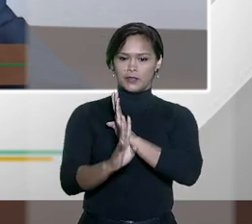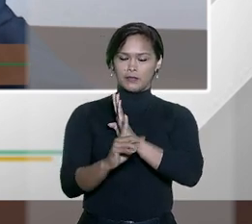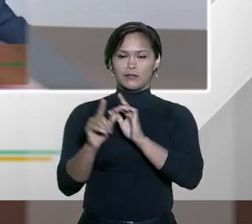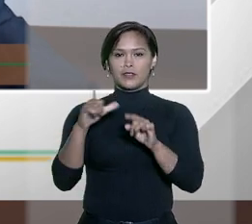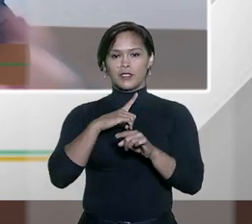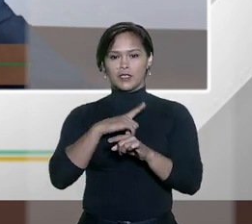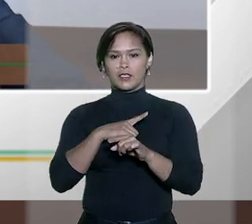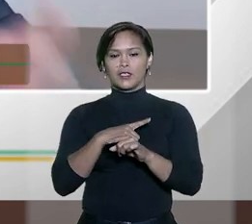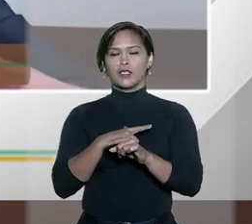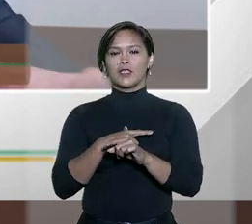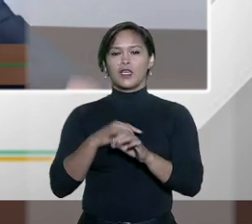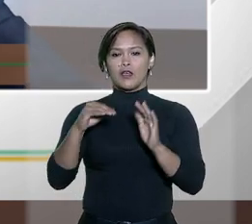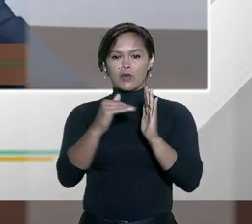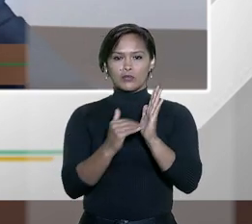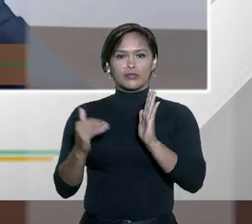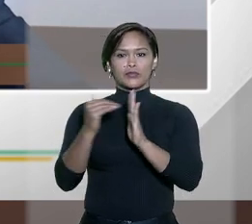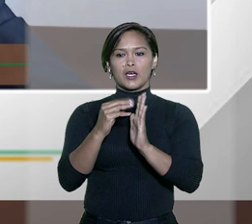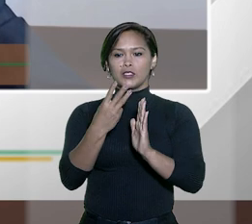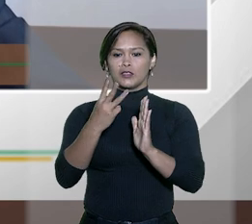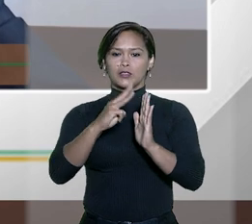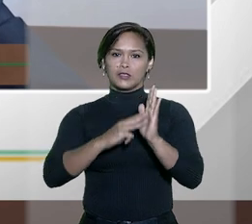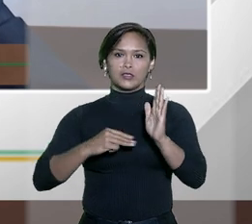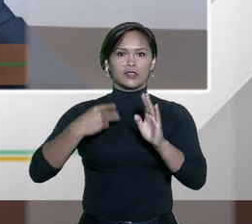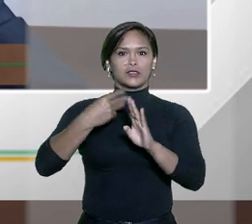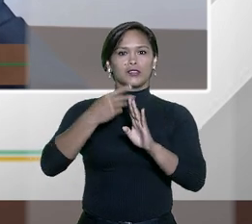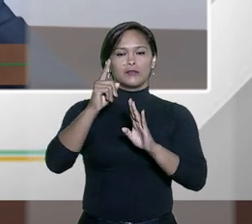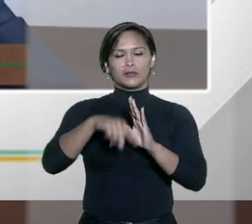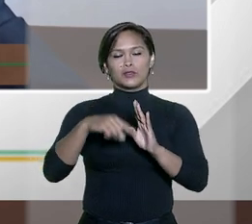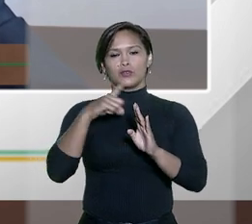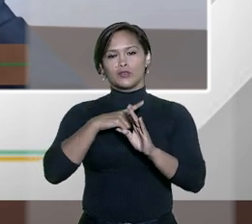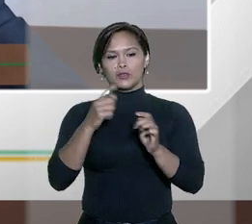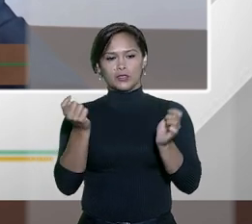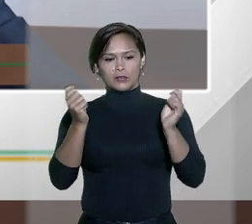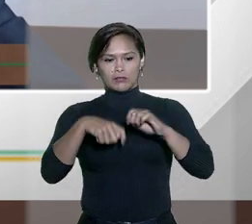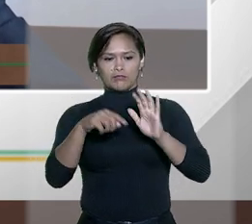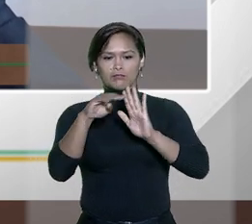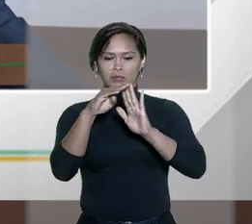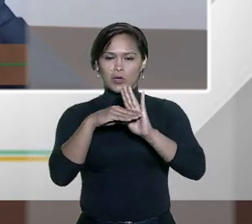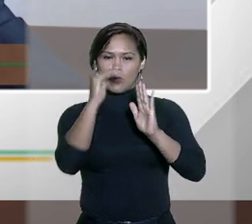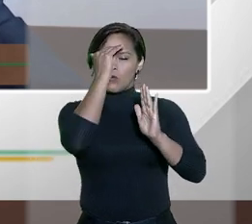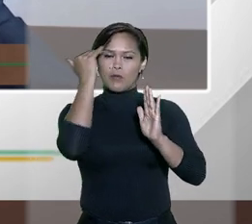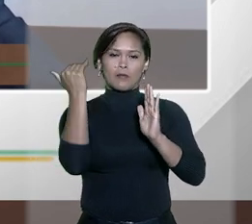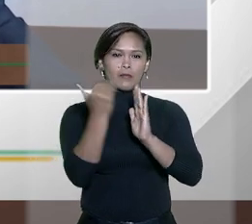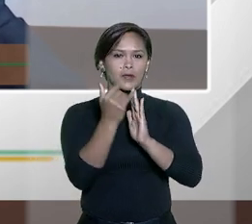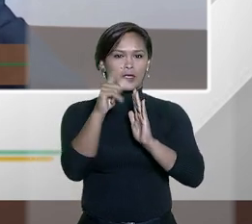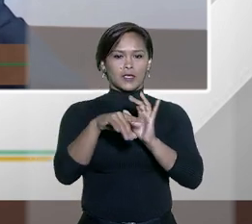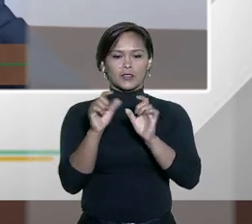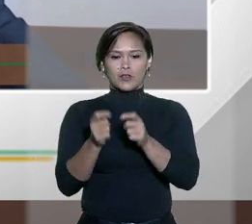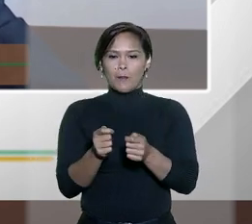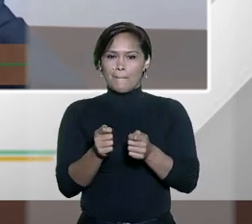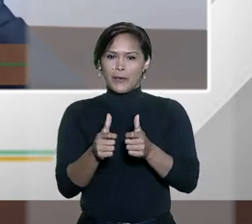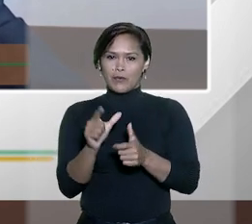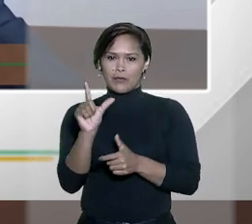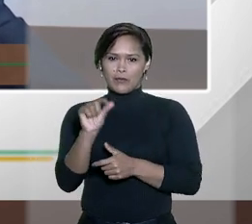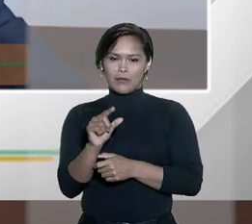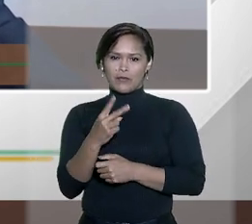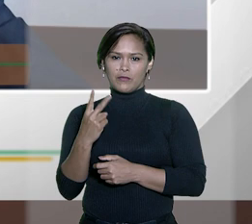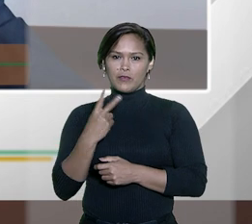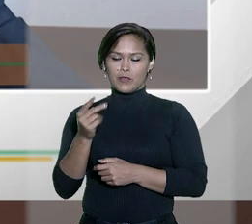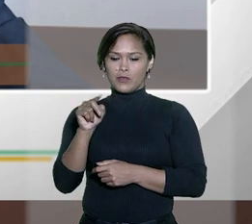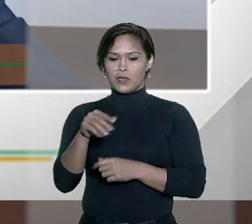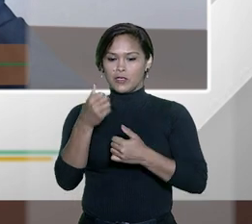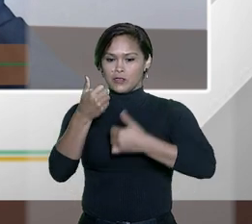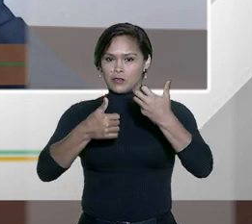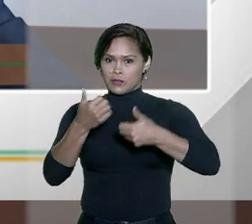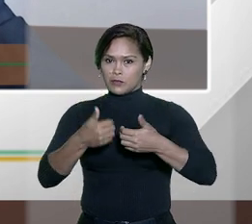que tenham o triplo, alcancem, enfim, o triplo do que é definido como obrigação de pequeno valor. Essa que eu acabei de